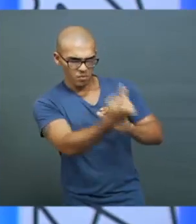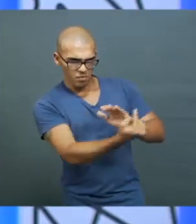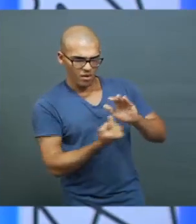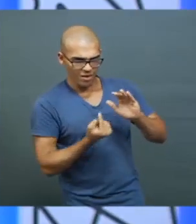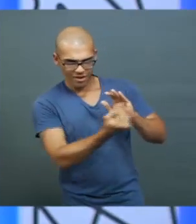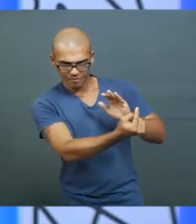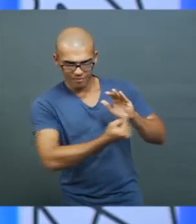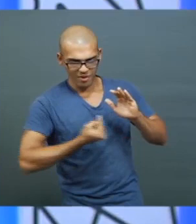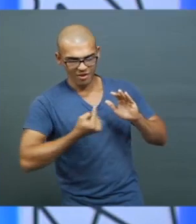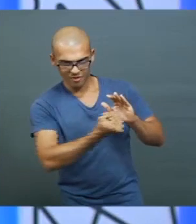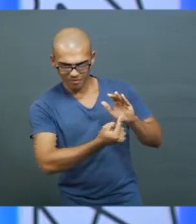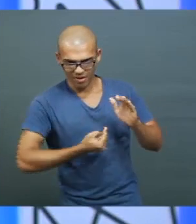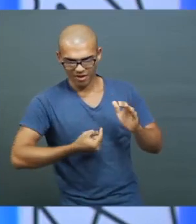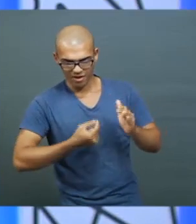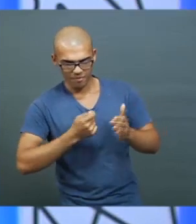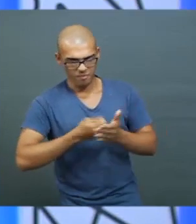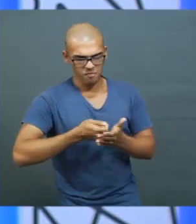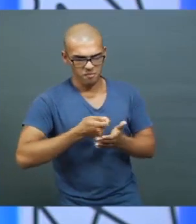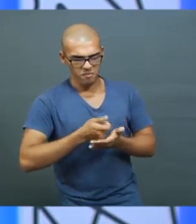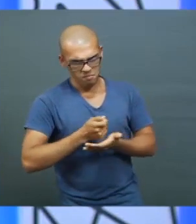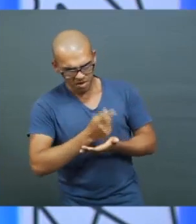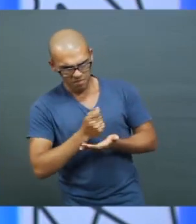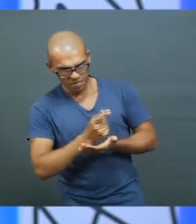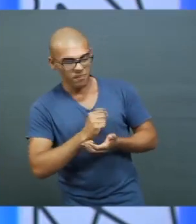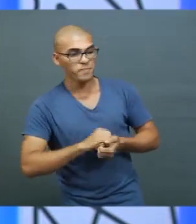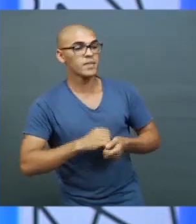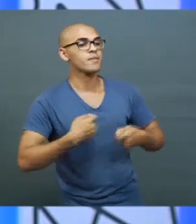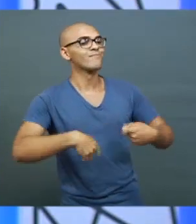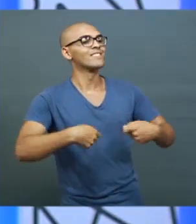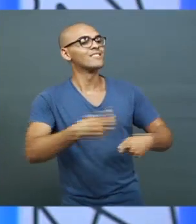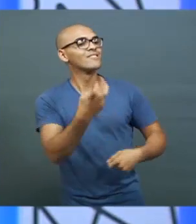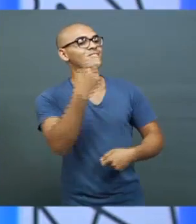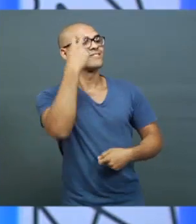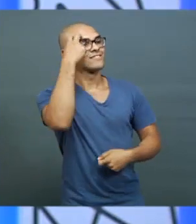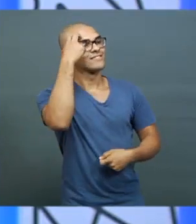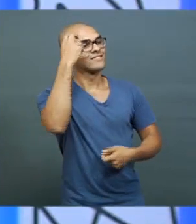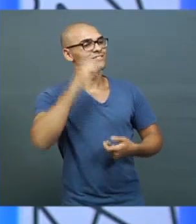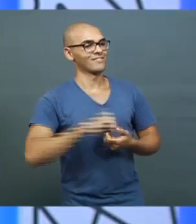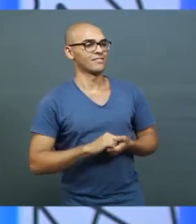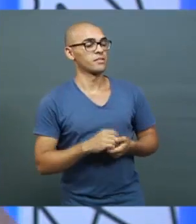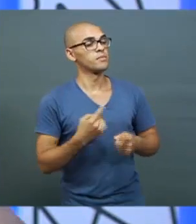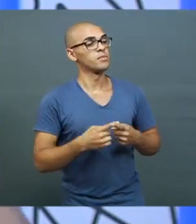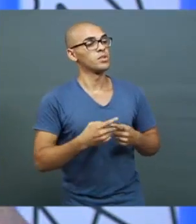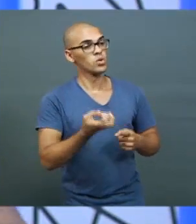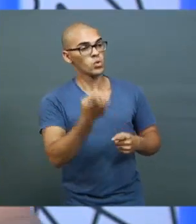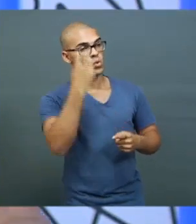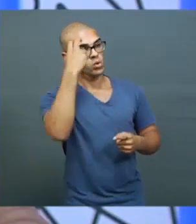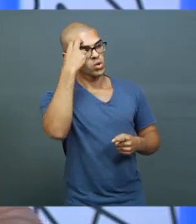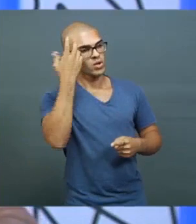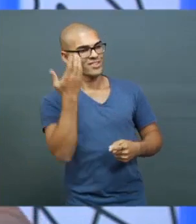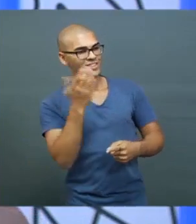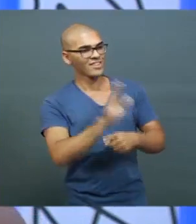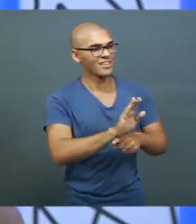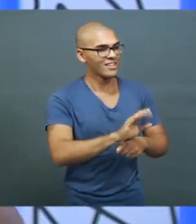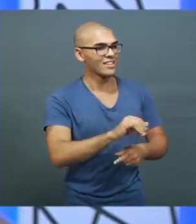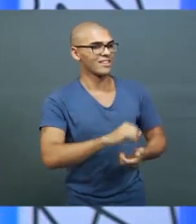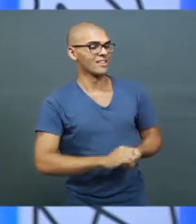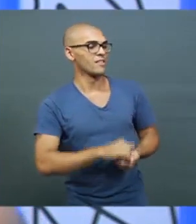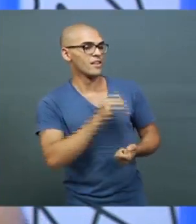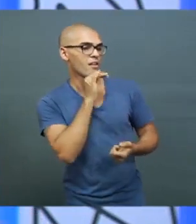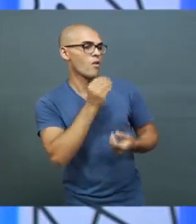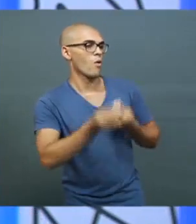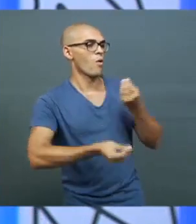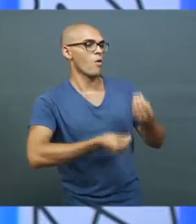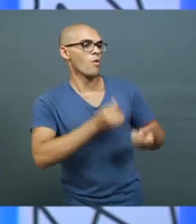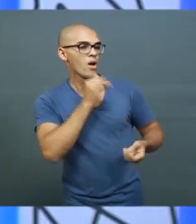Então, assim, é uma ferramenta muito importante, que traz dignidade para o produto da empresa, que